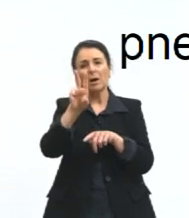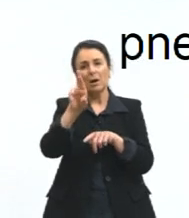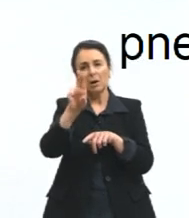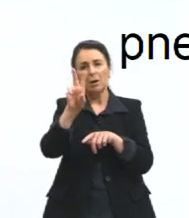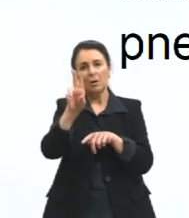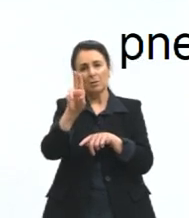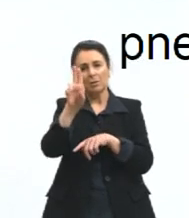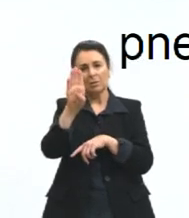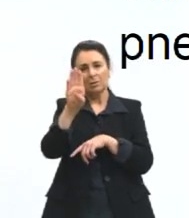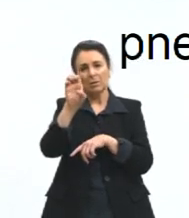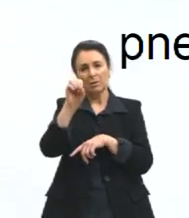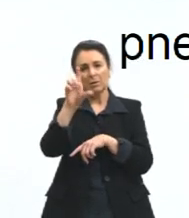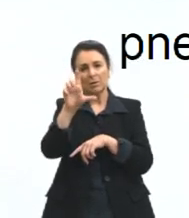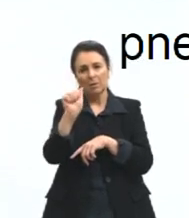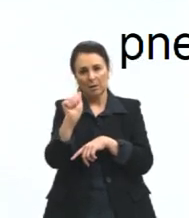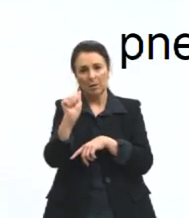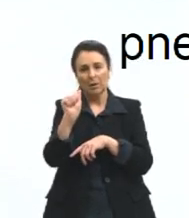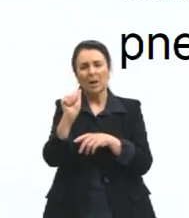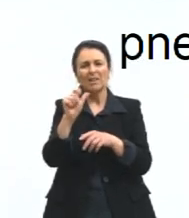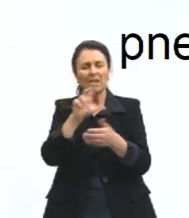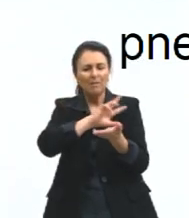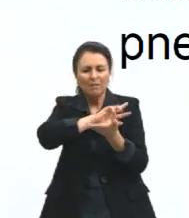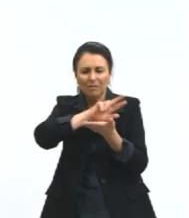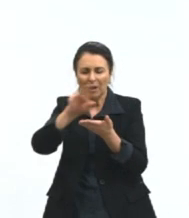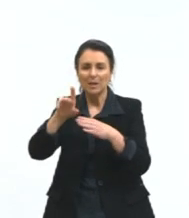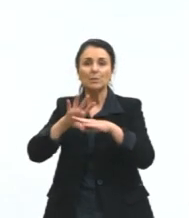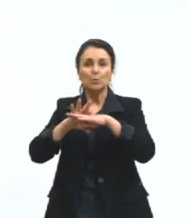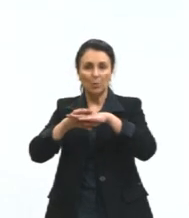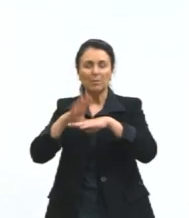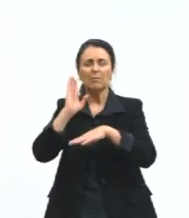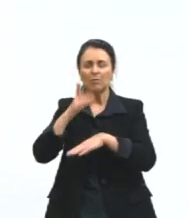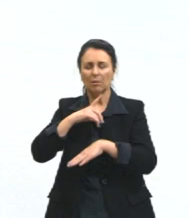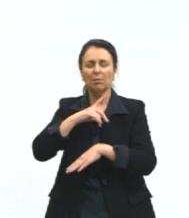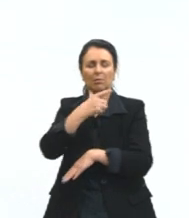que possuem vacina.